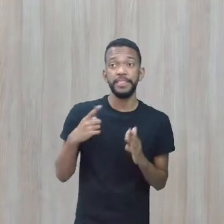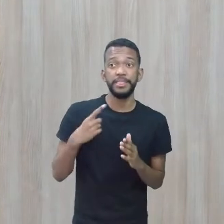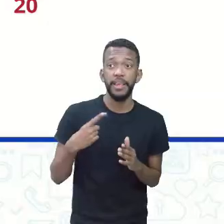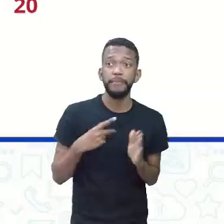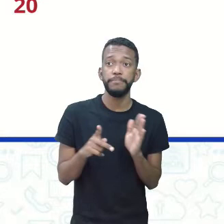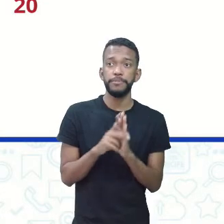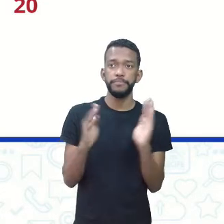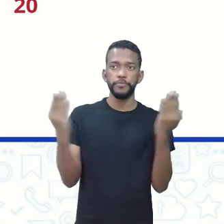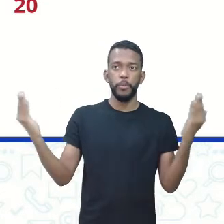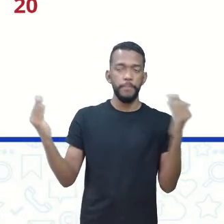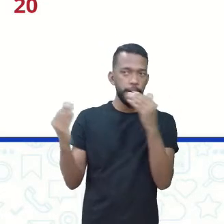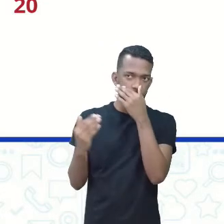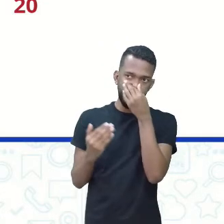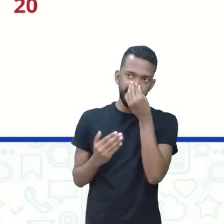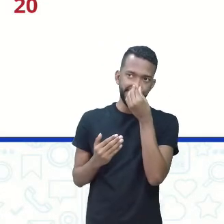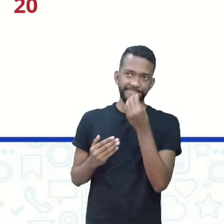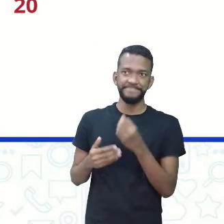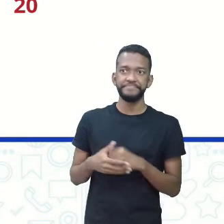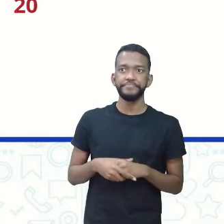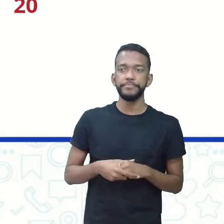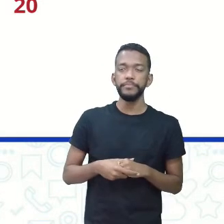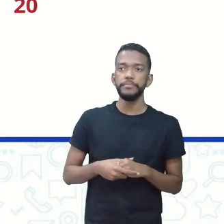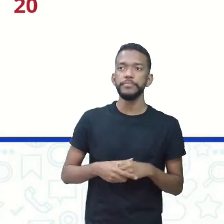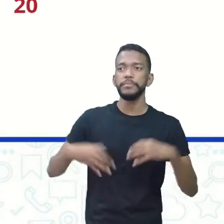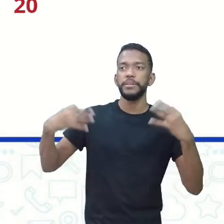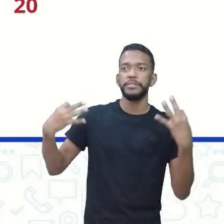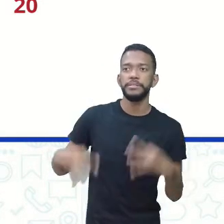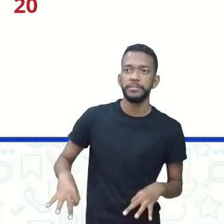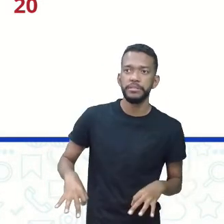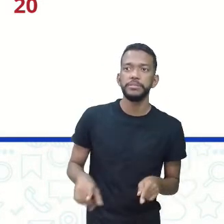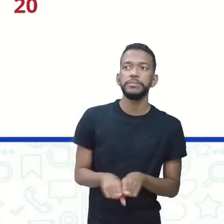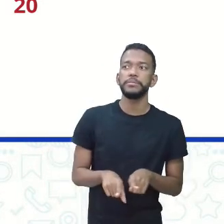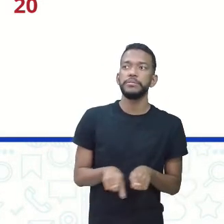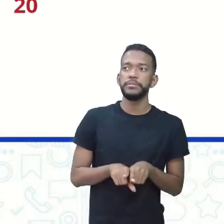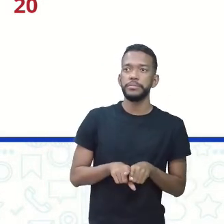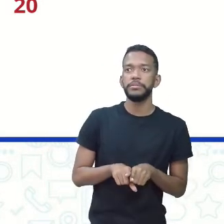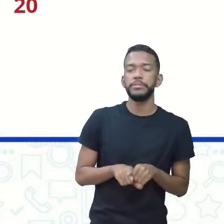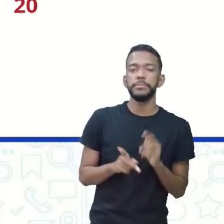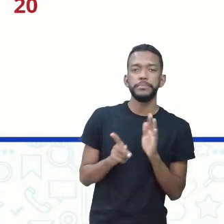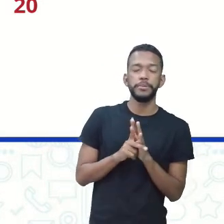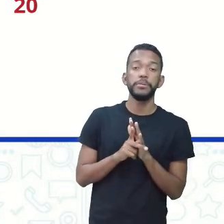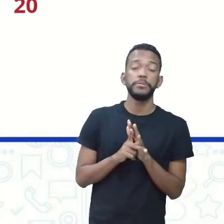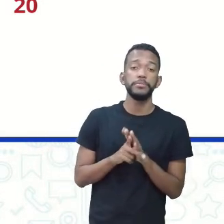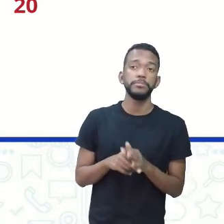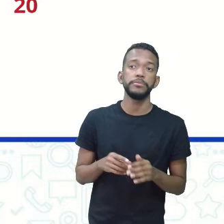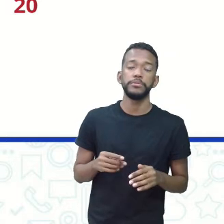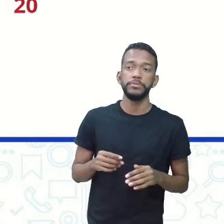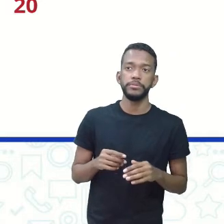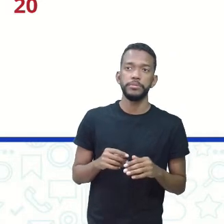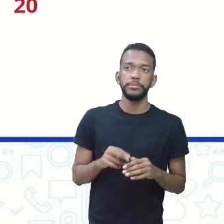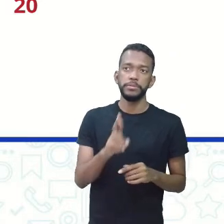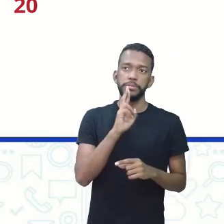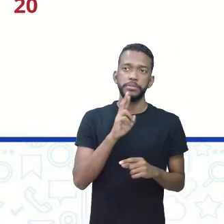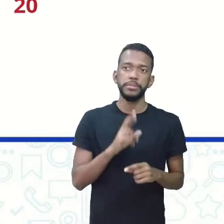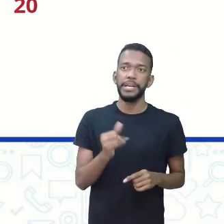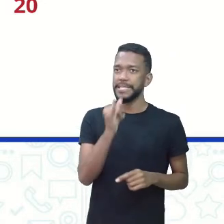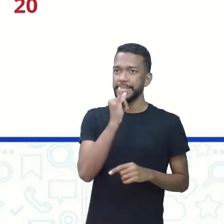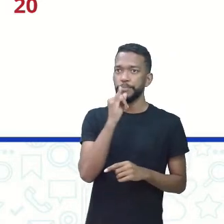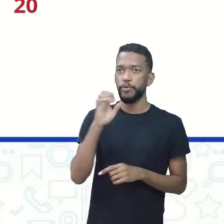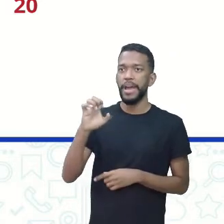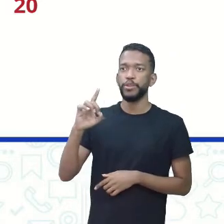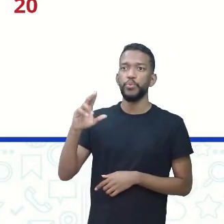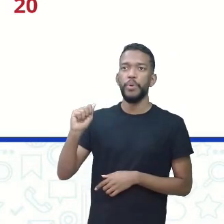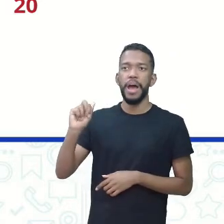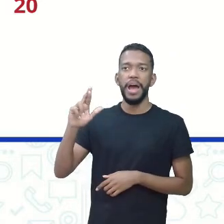a quantidade de acertos com a quantidade de questões que ele estava fazendo. O Eduardo, ele